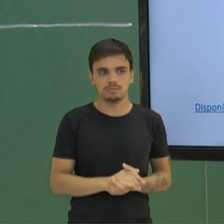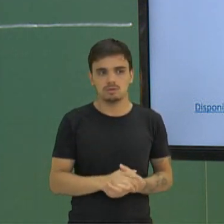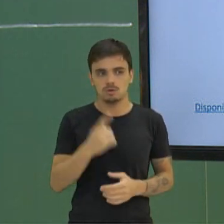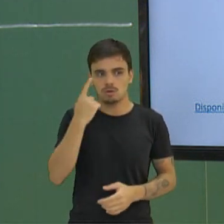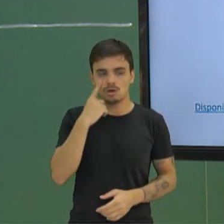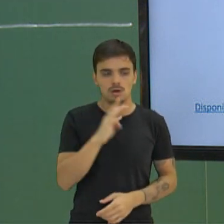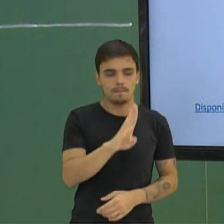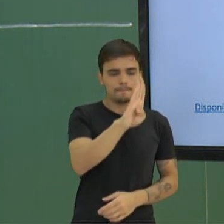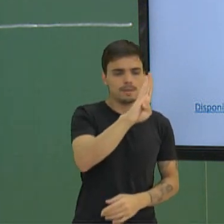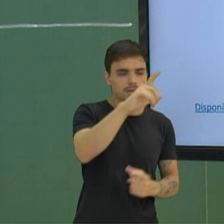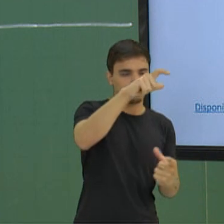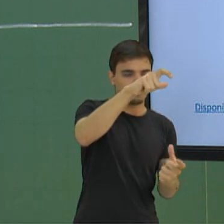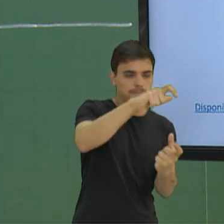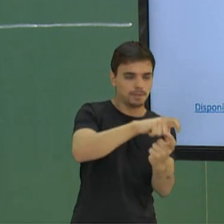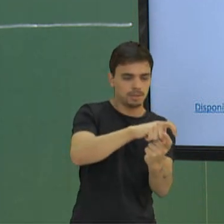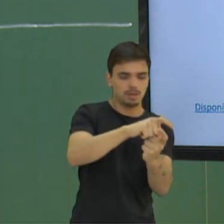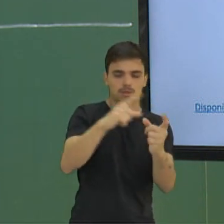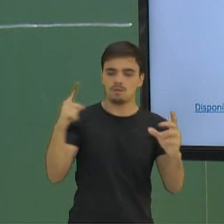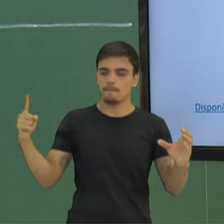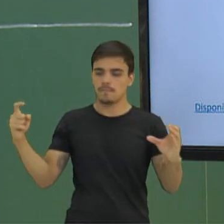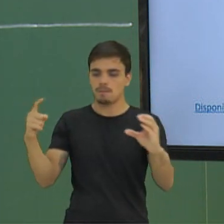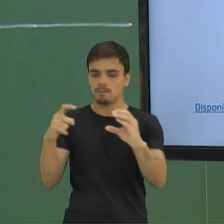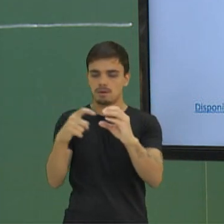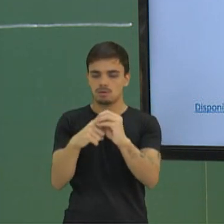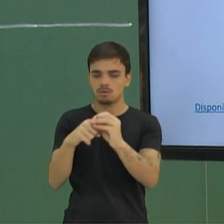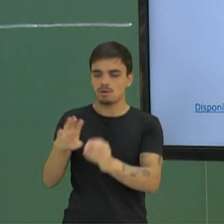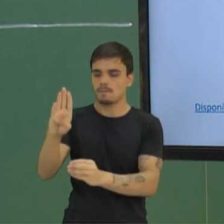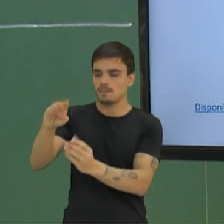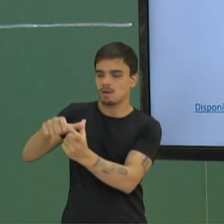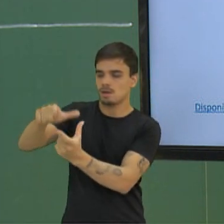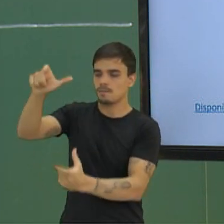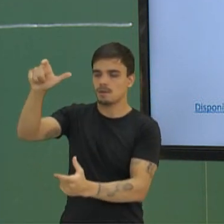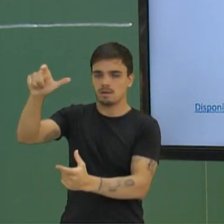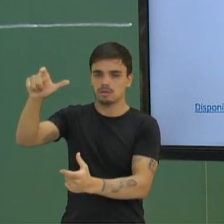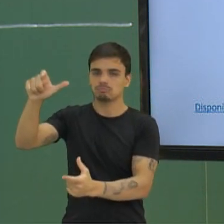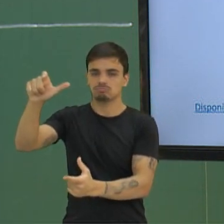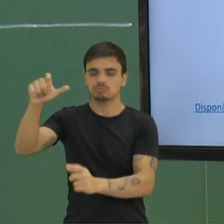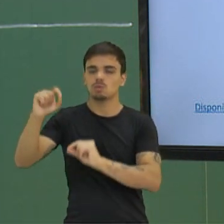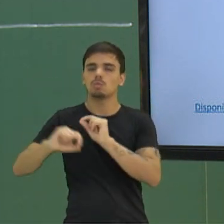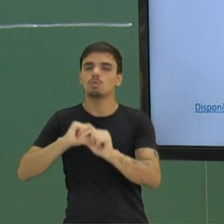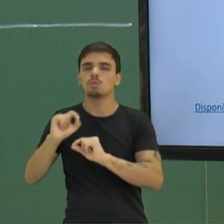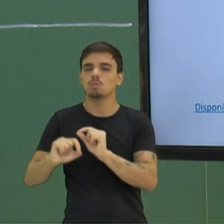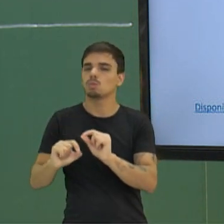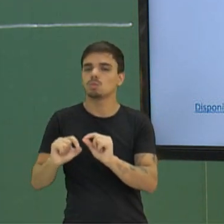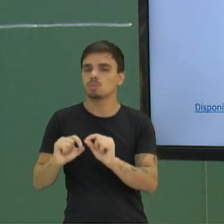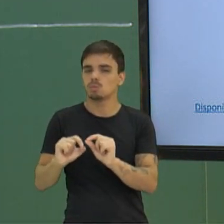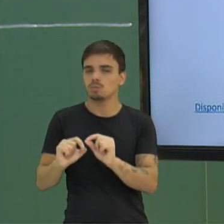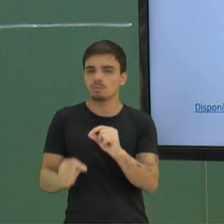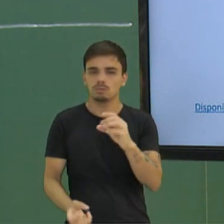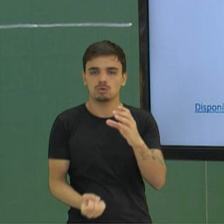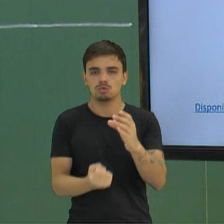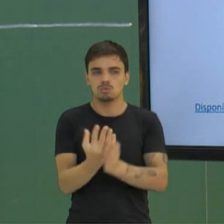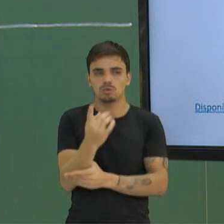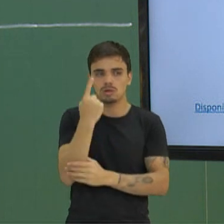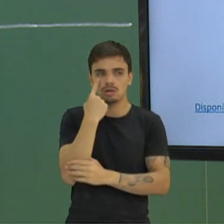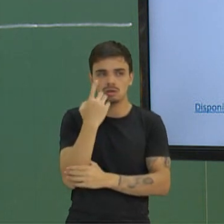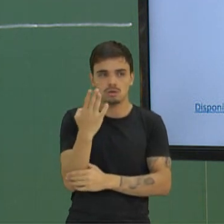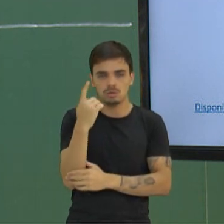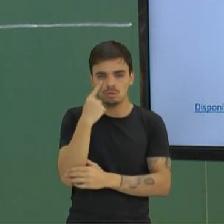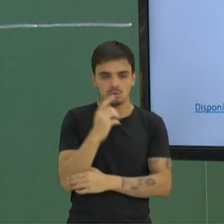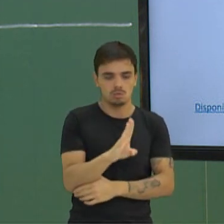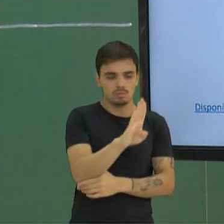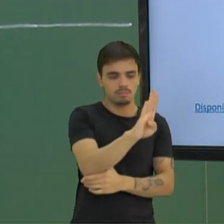fecundasse aquela flor com aquele Outro fator bezão ele originar um descendente